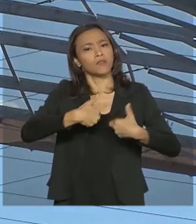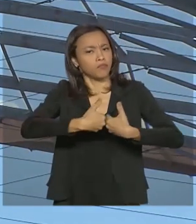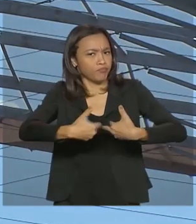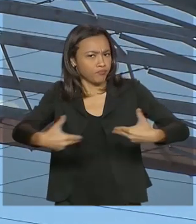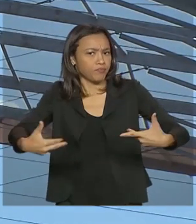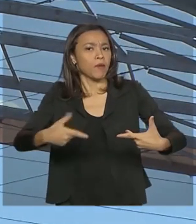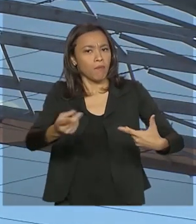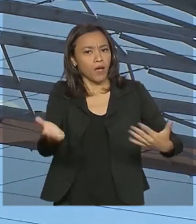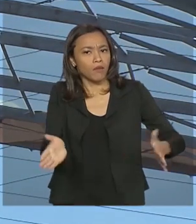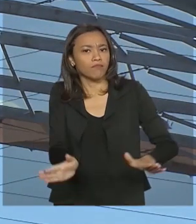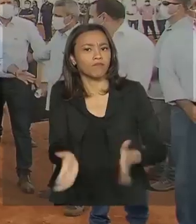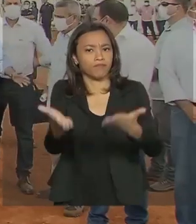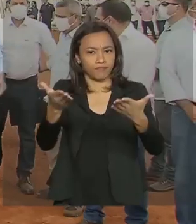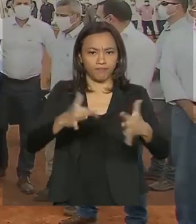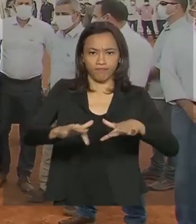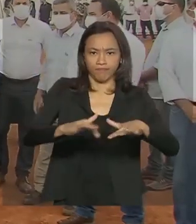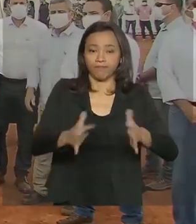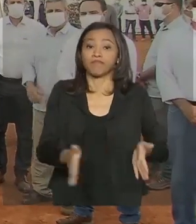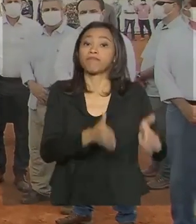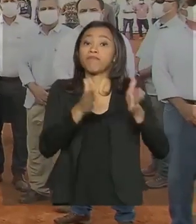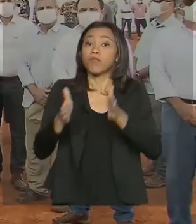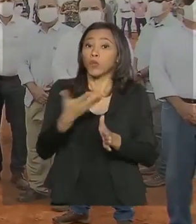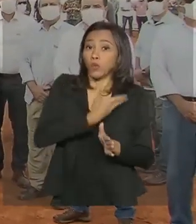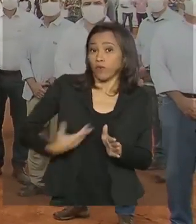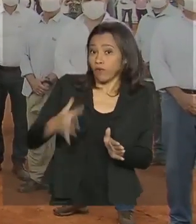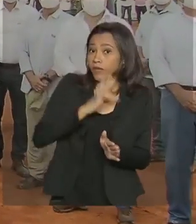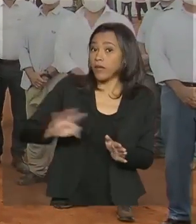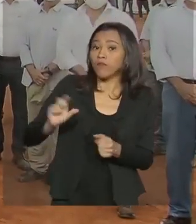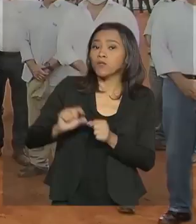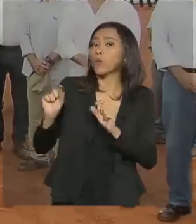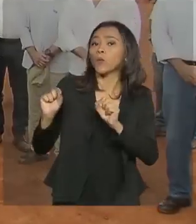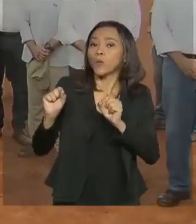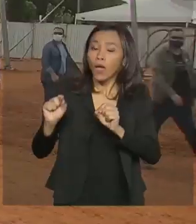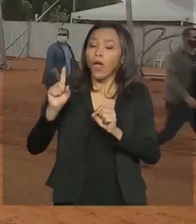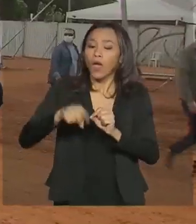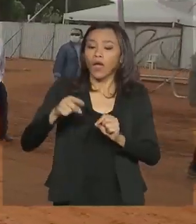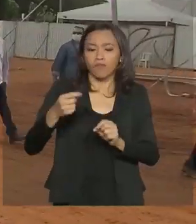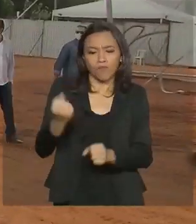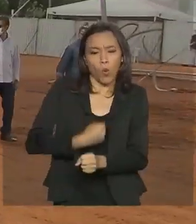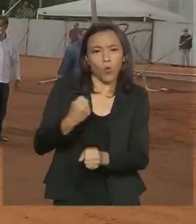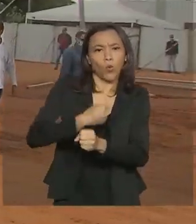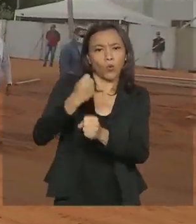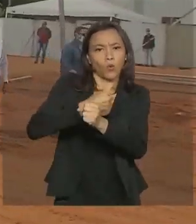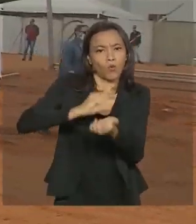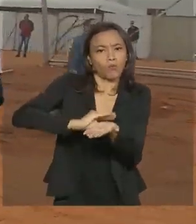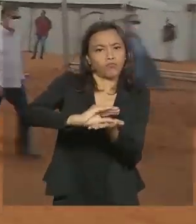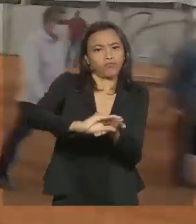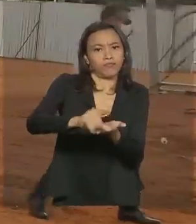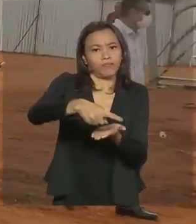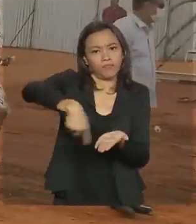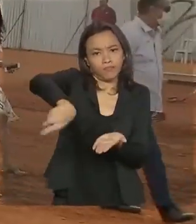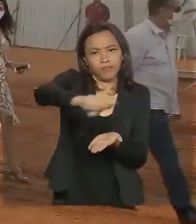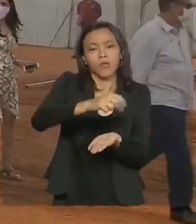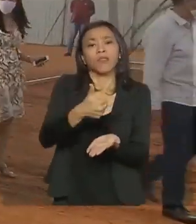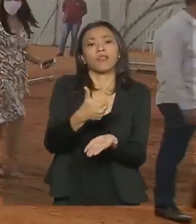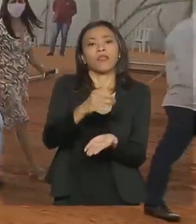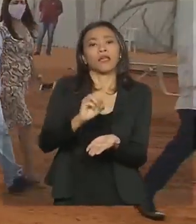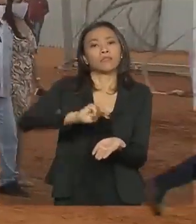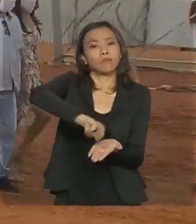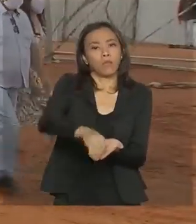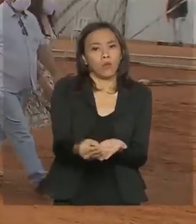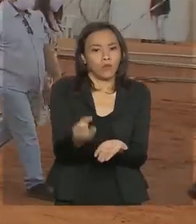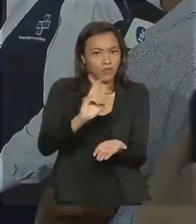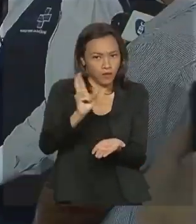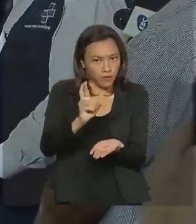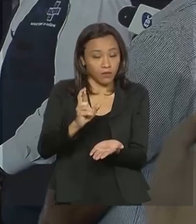funcionamento da unidade. Já o governo federal arcou com a construção do hospital, orçado em 10 milhões